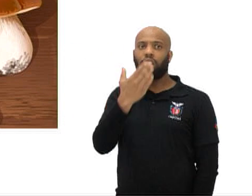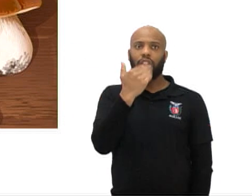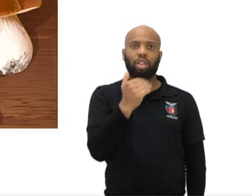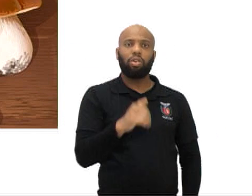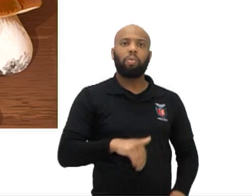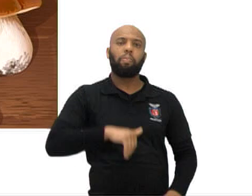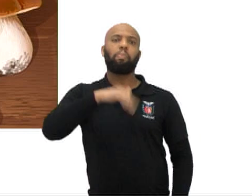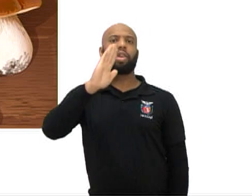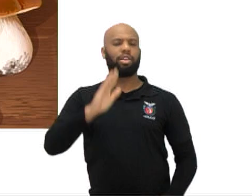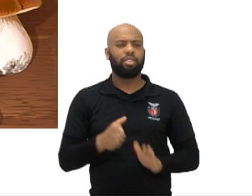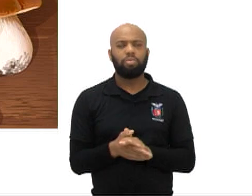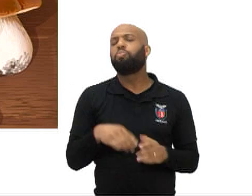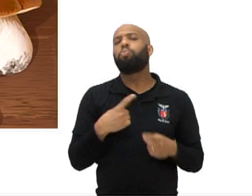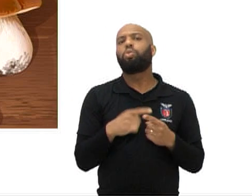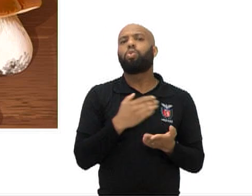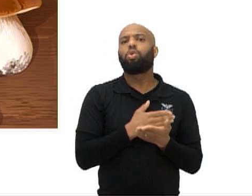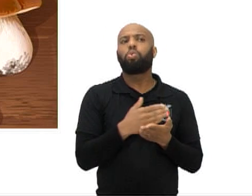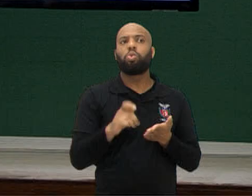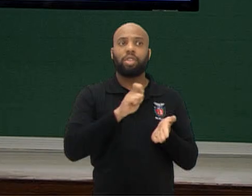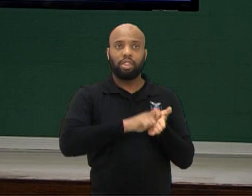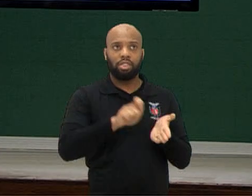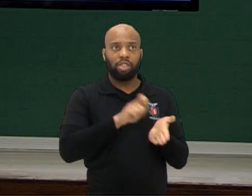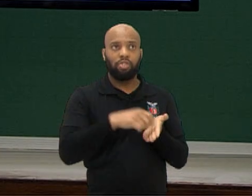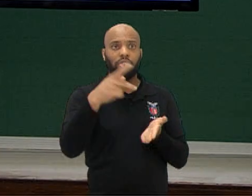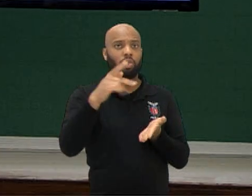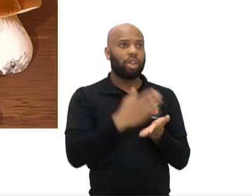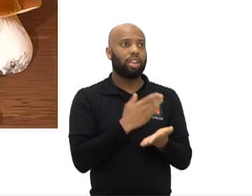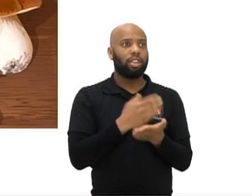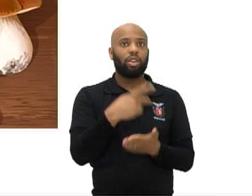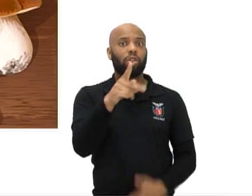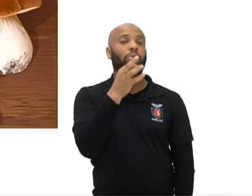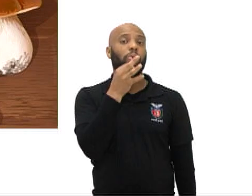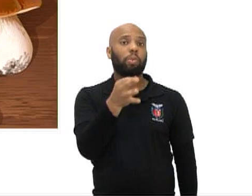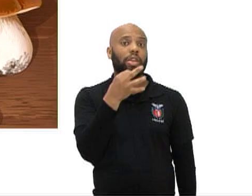consumido pelas pessoas? Anote aí no seu caderninho.